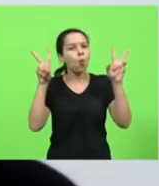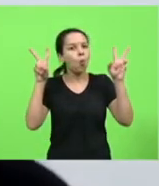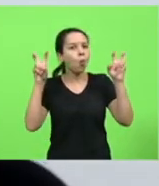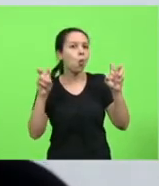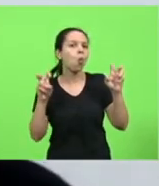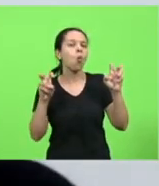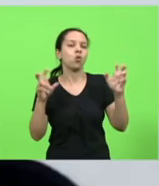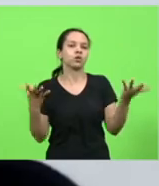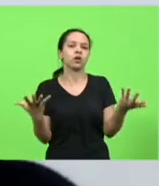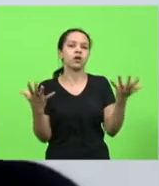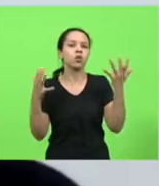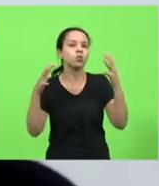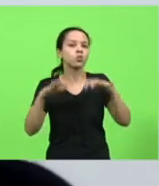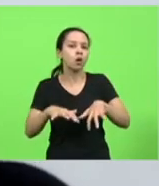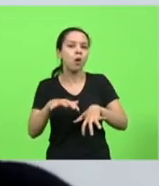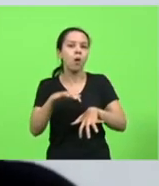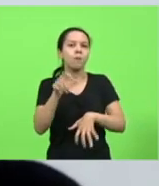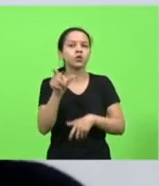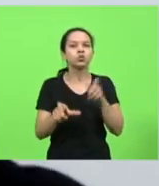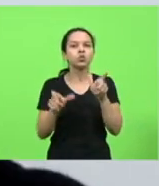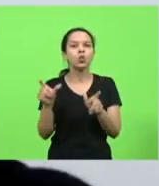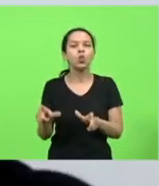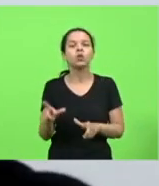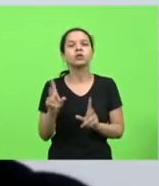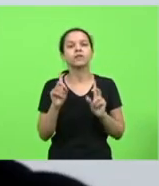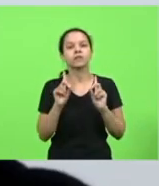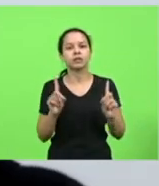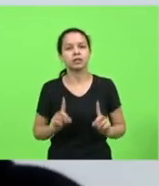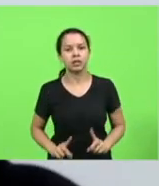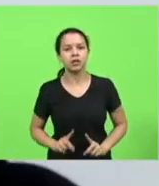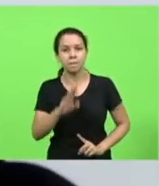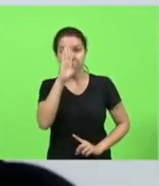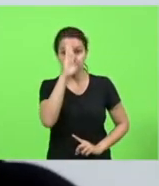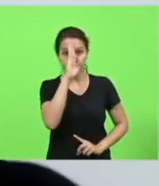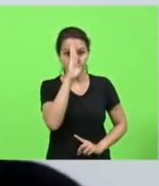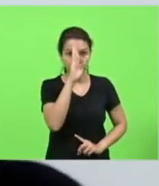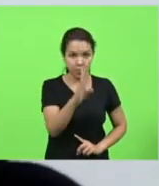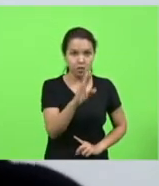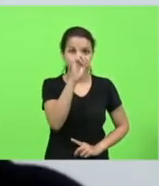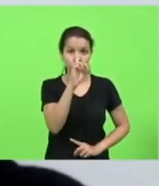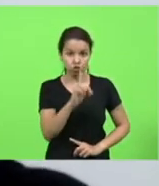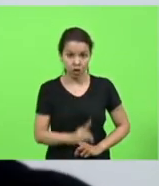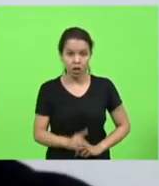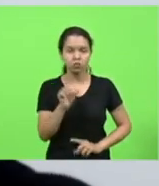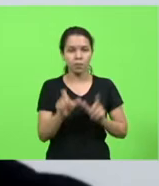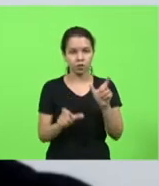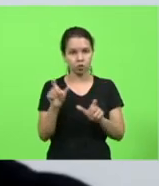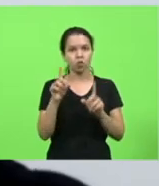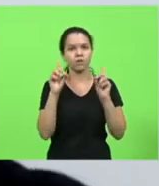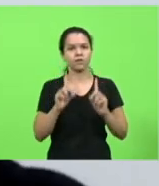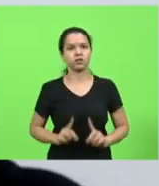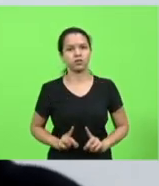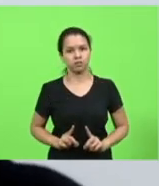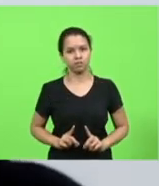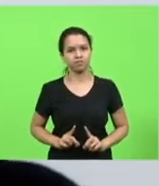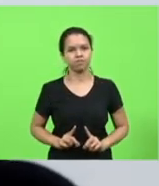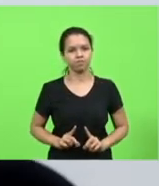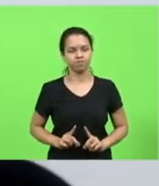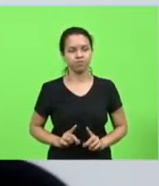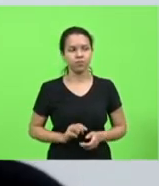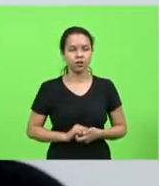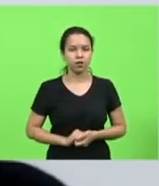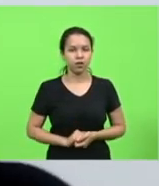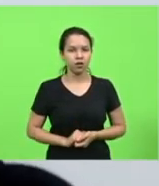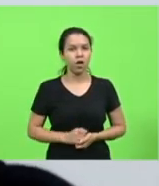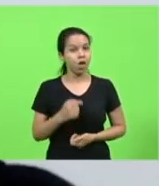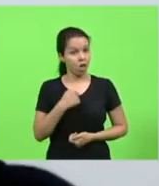inclusão da pessoa com deficiência e principalmente dos direitos da pessoa com deficiência. Eu vou ser muito objetiva, até porque os